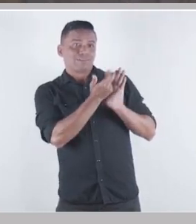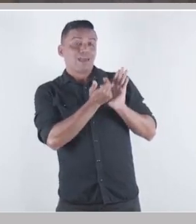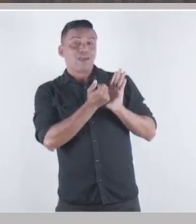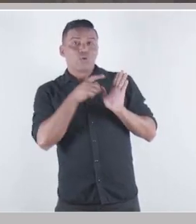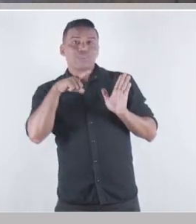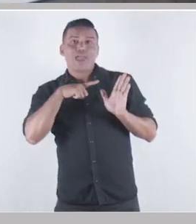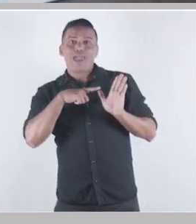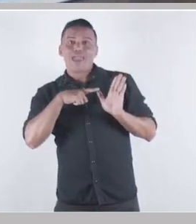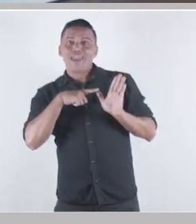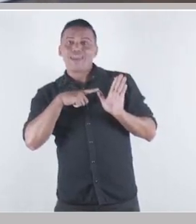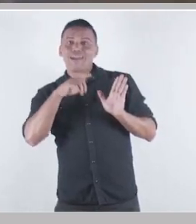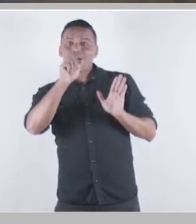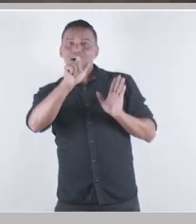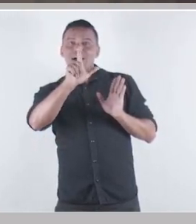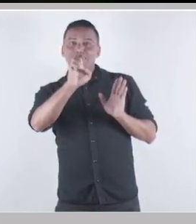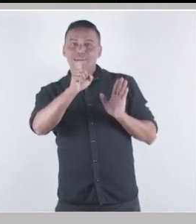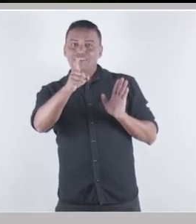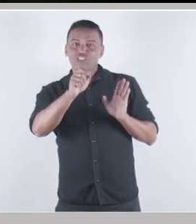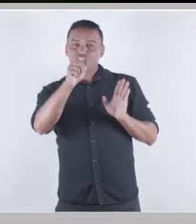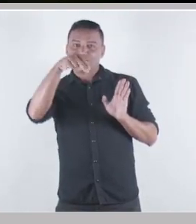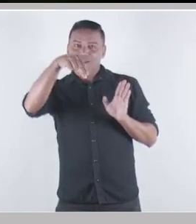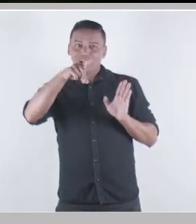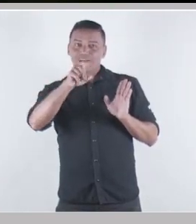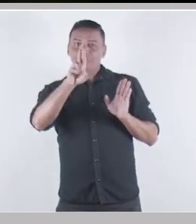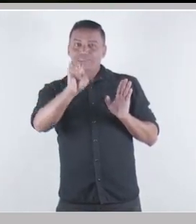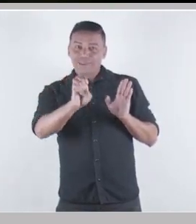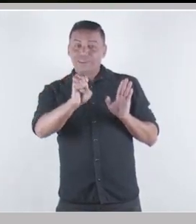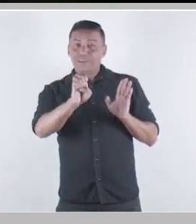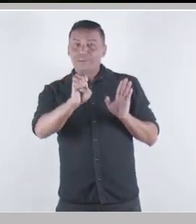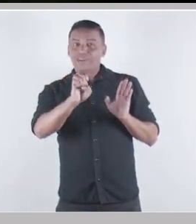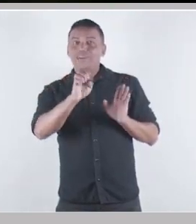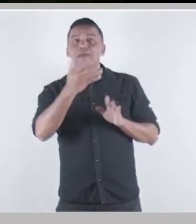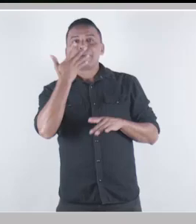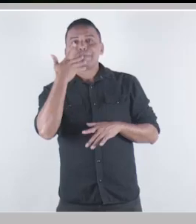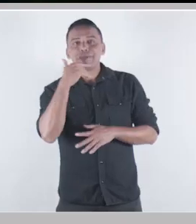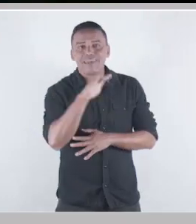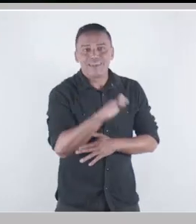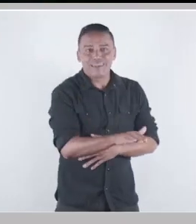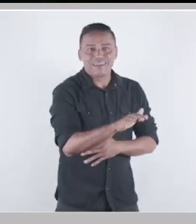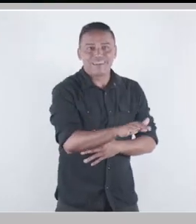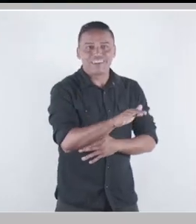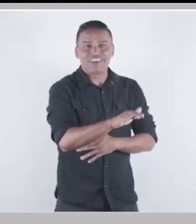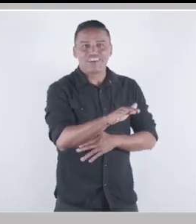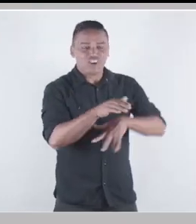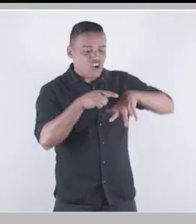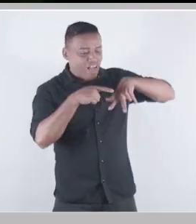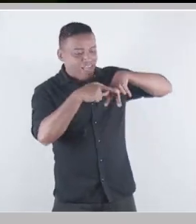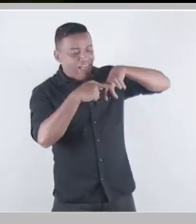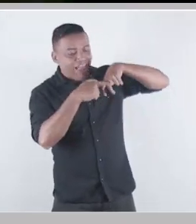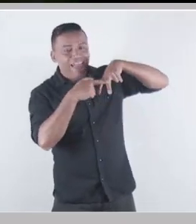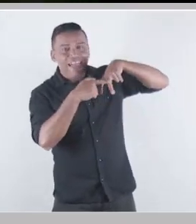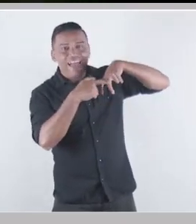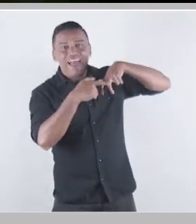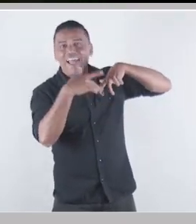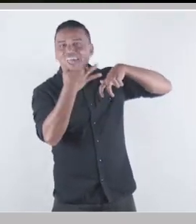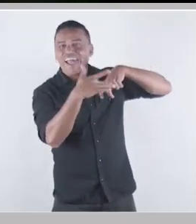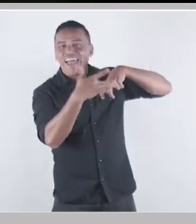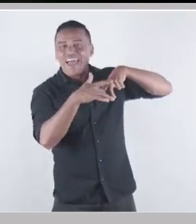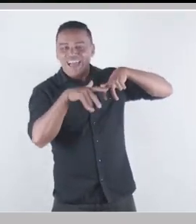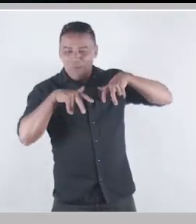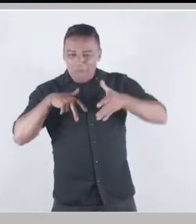Alexandre menino, levado, com os joelhos machucados, ralados,